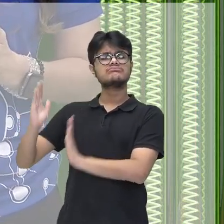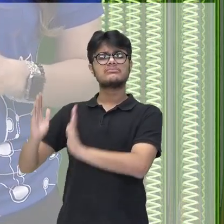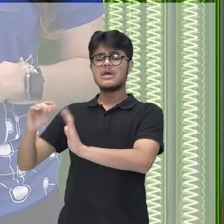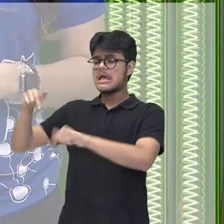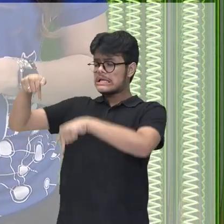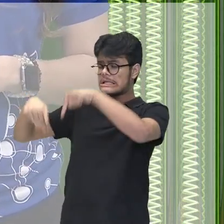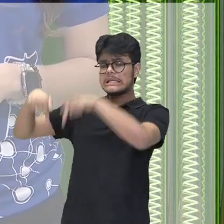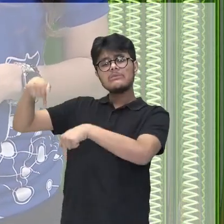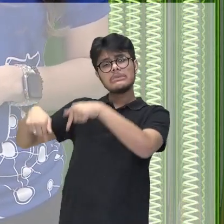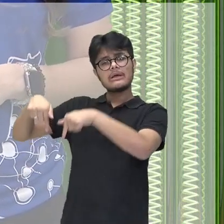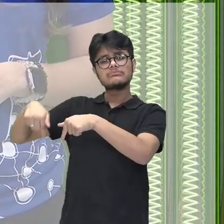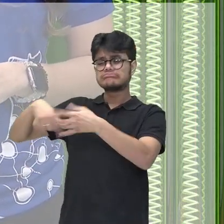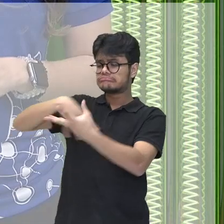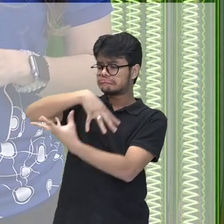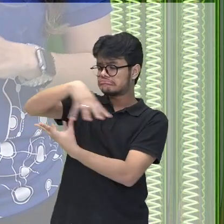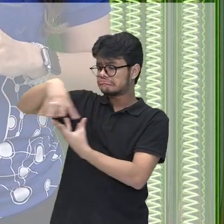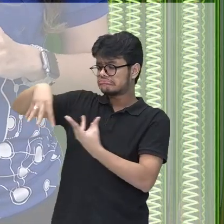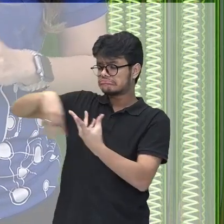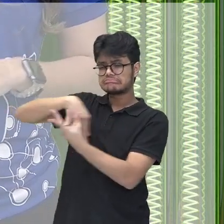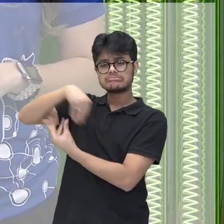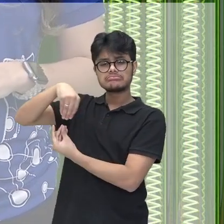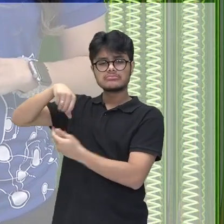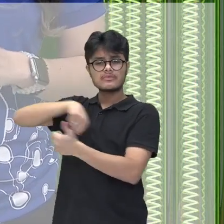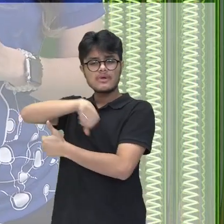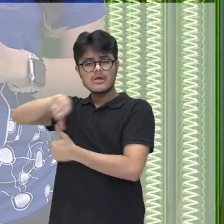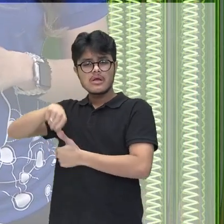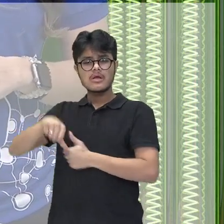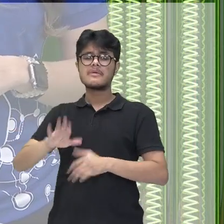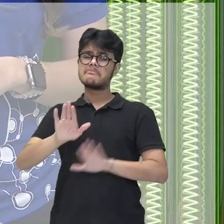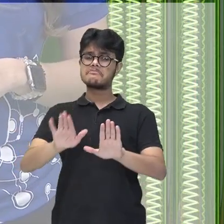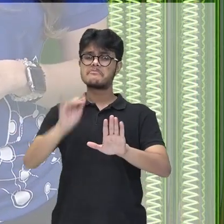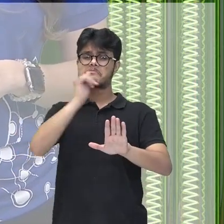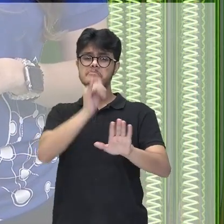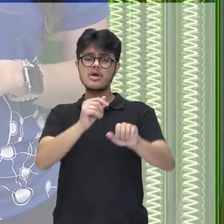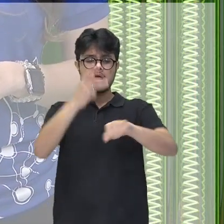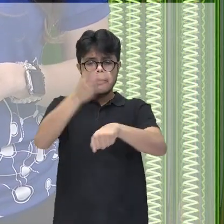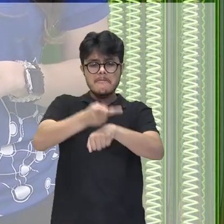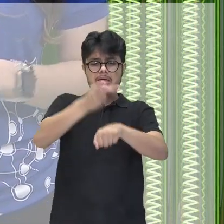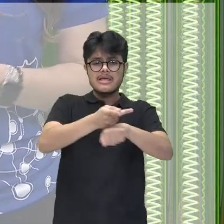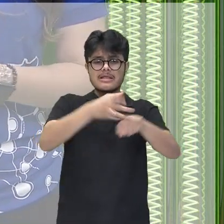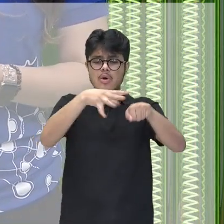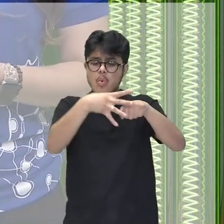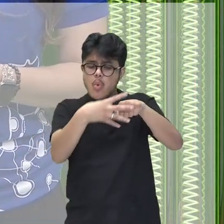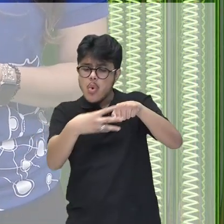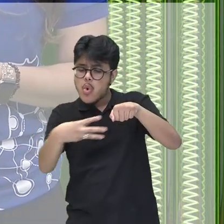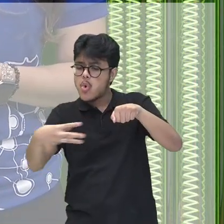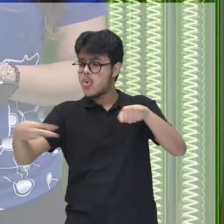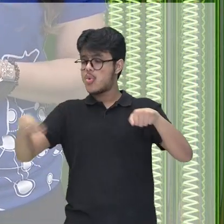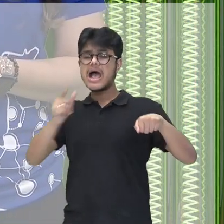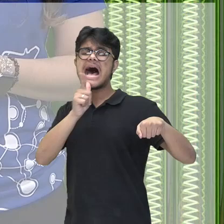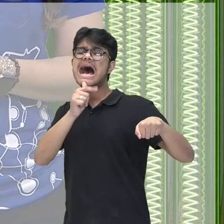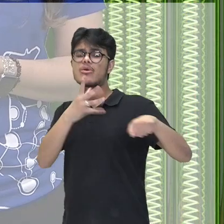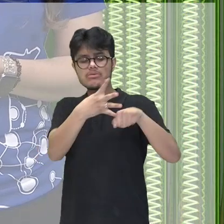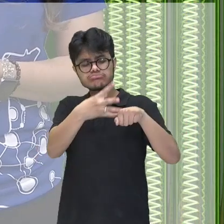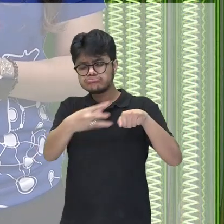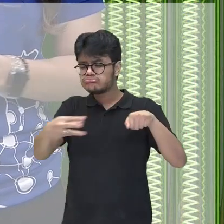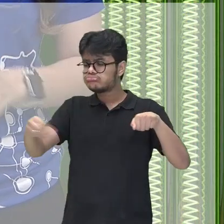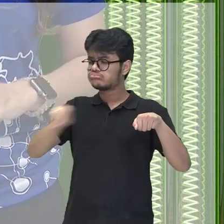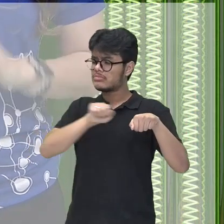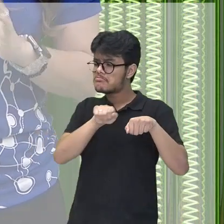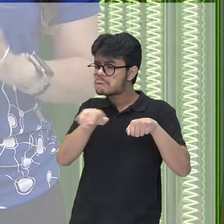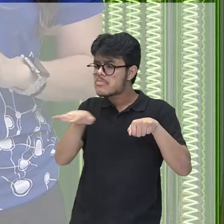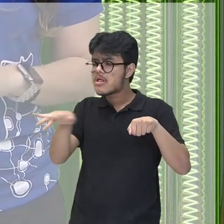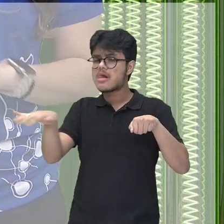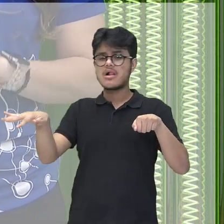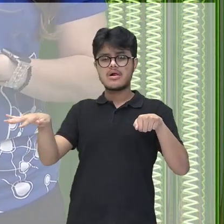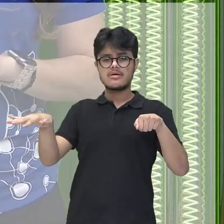processos químicos, como a eliminação de água e voláteis que transformam matéria orgânica em carvão, tá? Então,